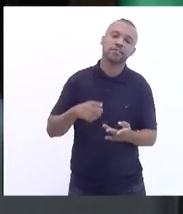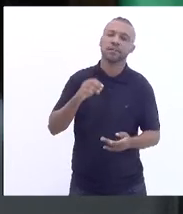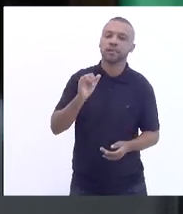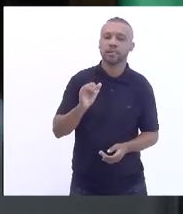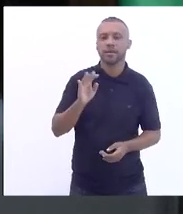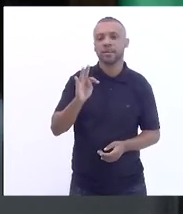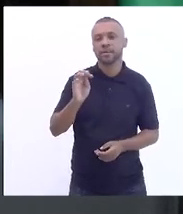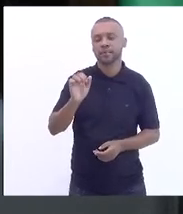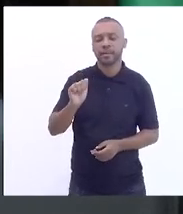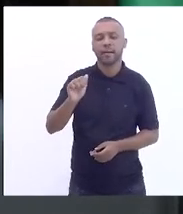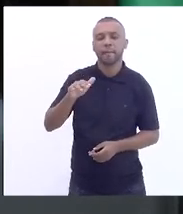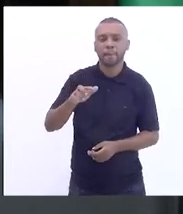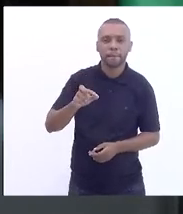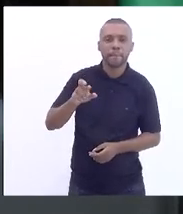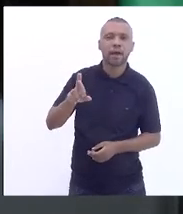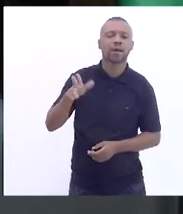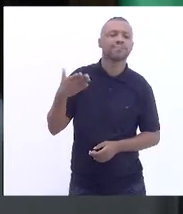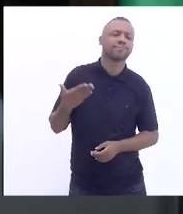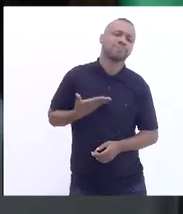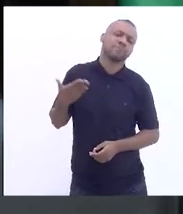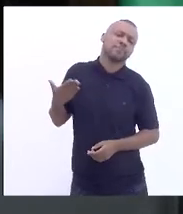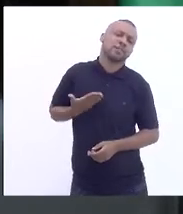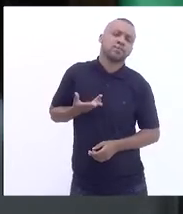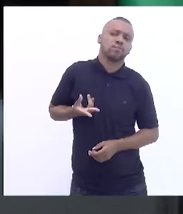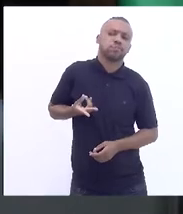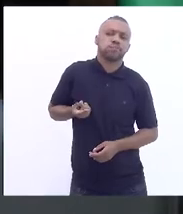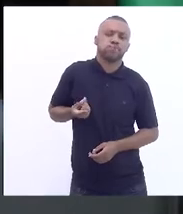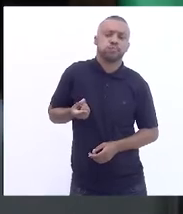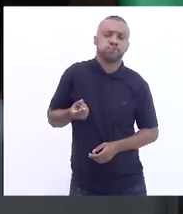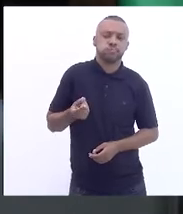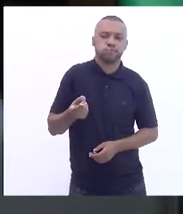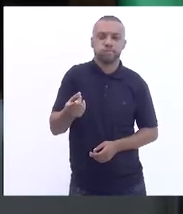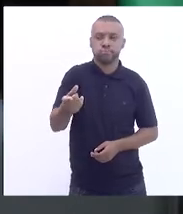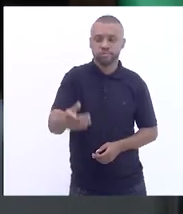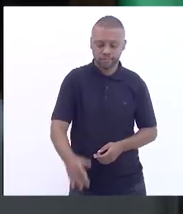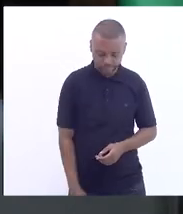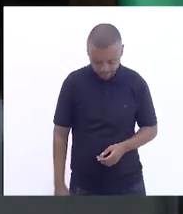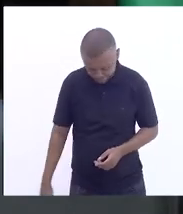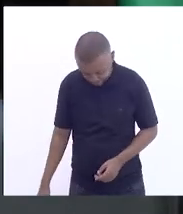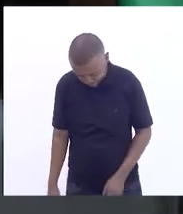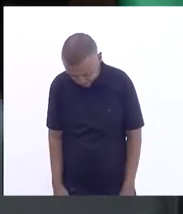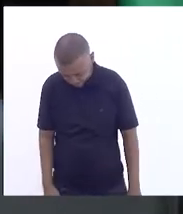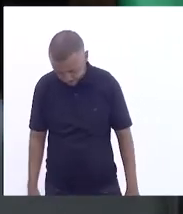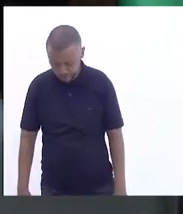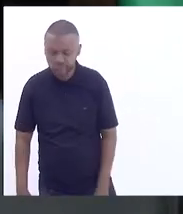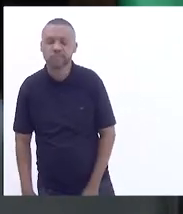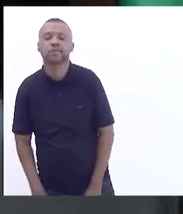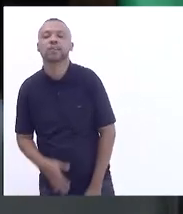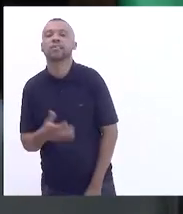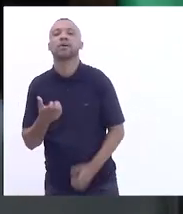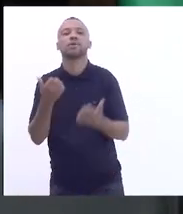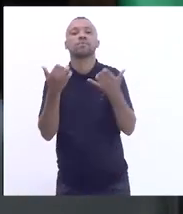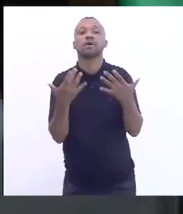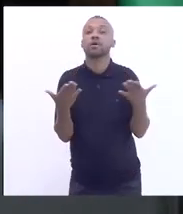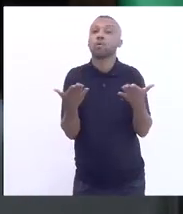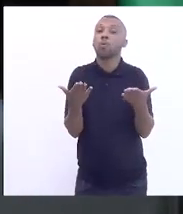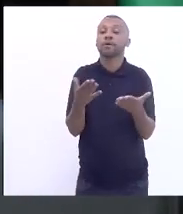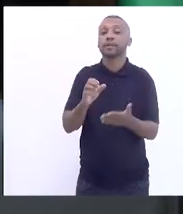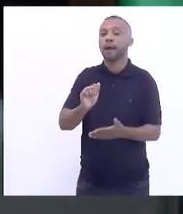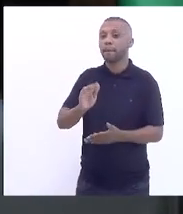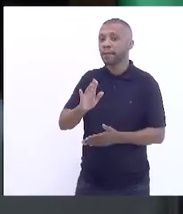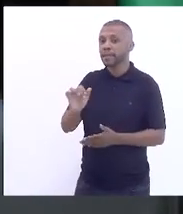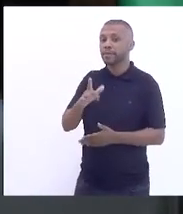paz querido amigo já de longos anos eu quero dizer que não abrir nós temos hoje uma preocupação